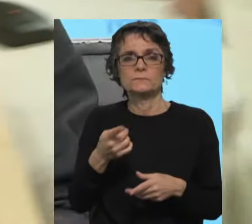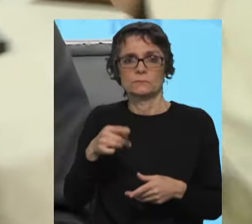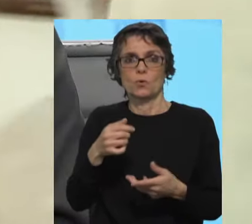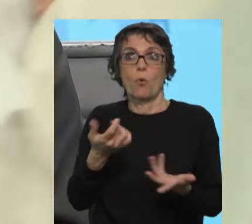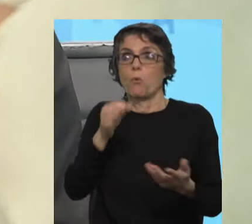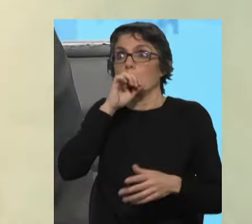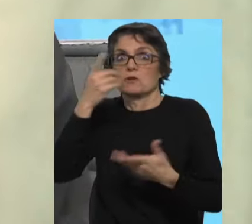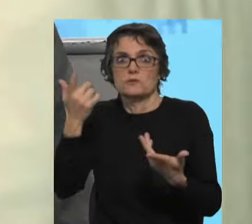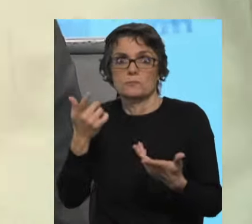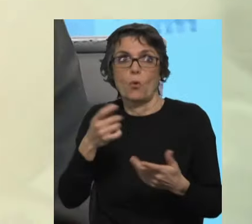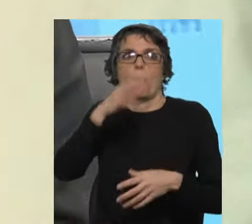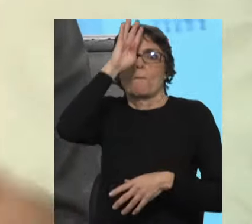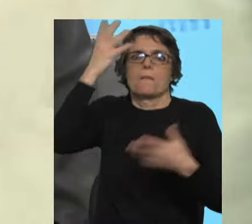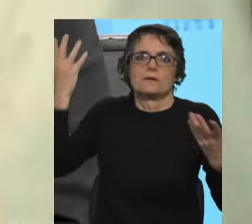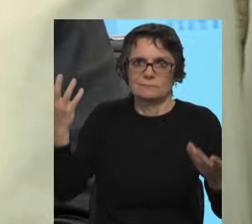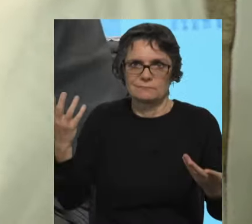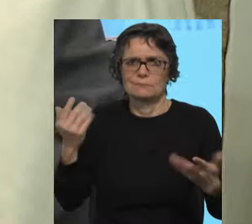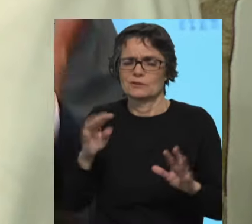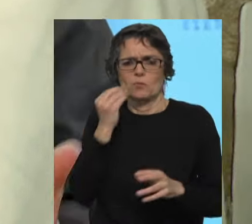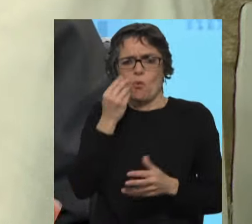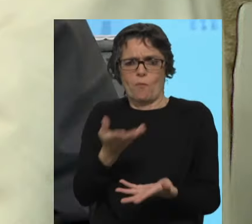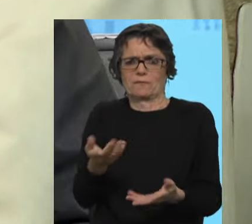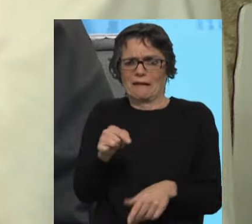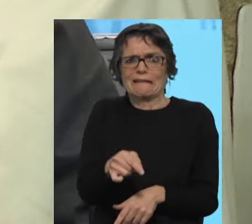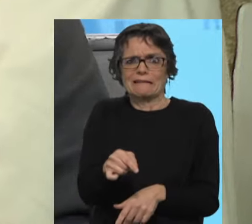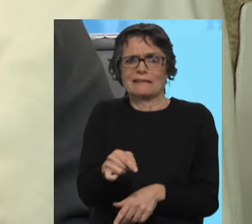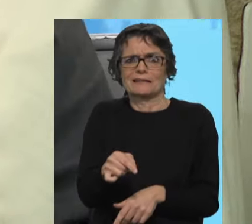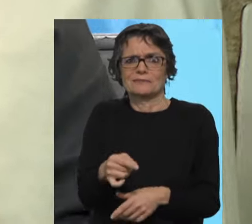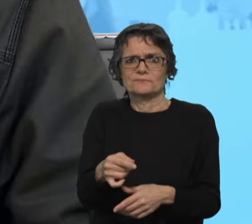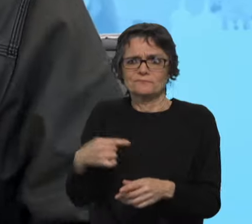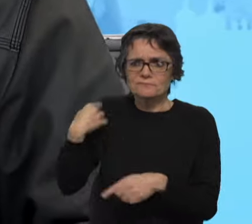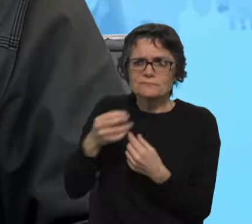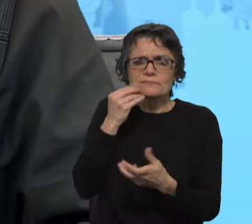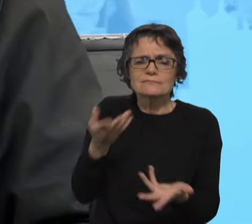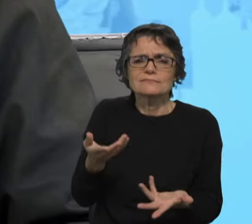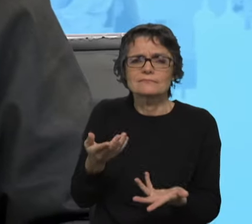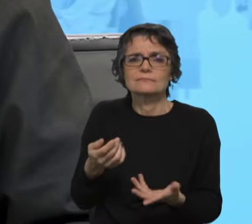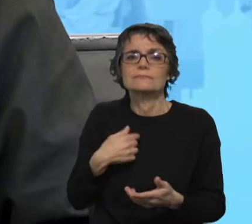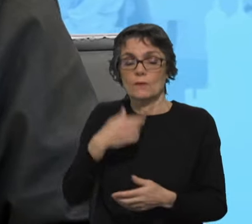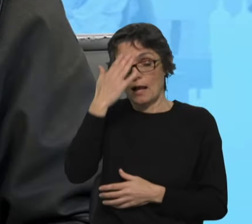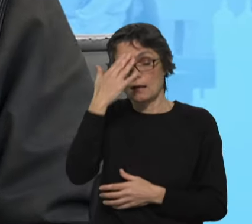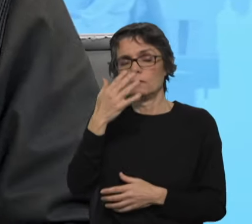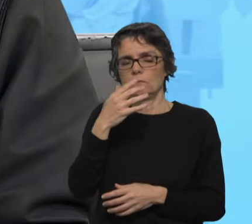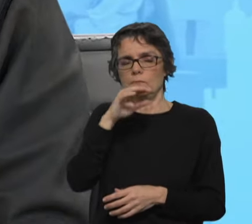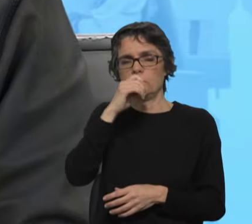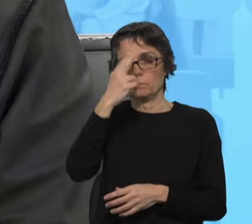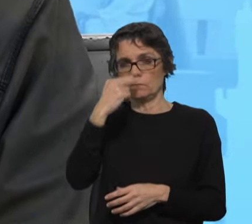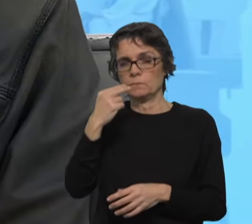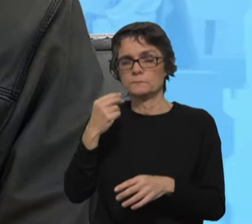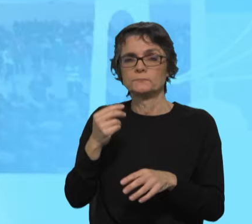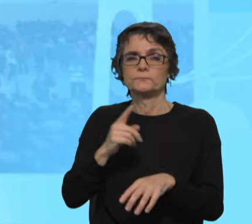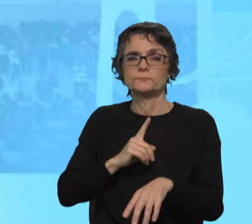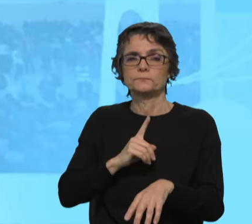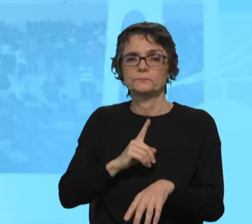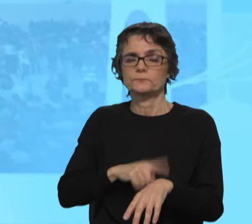a o próprio Papa como é evidente mas como é que aqui se chegou a nós eu penso que houve dois momentos históricos na na história do do